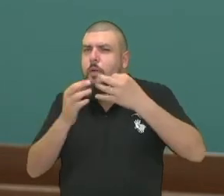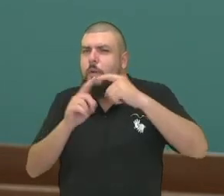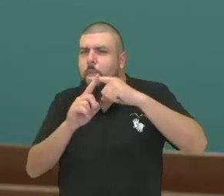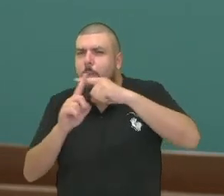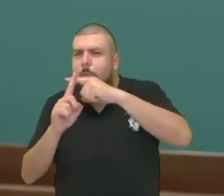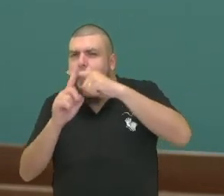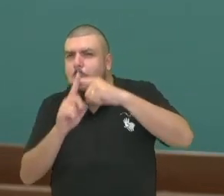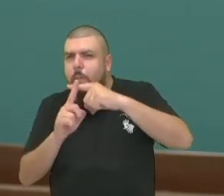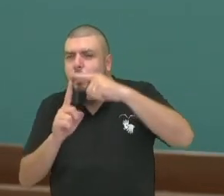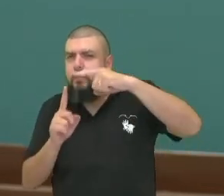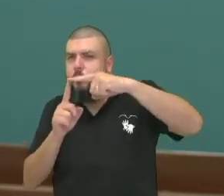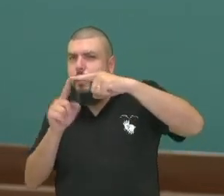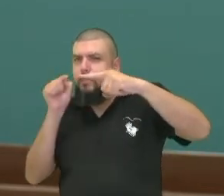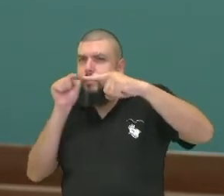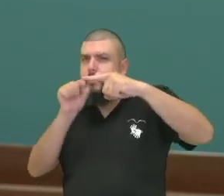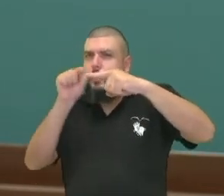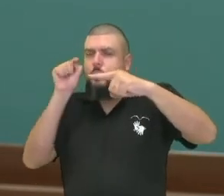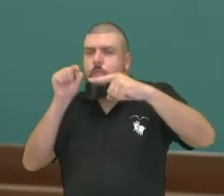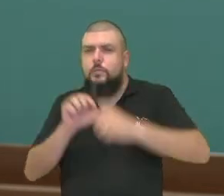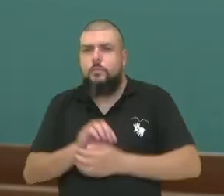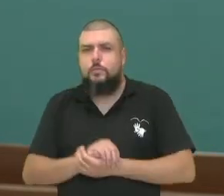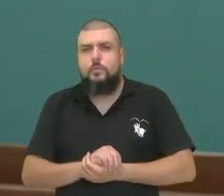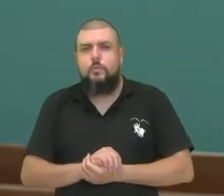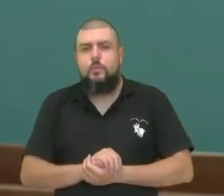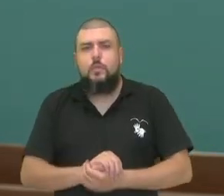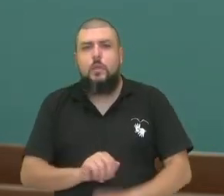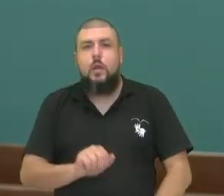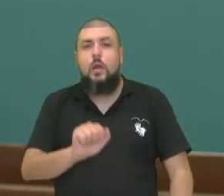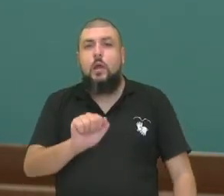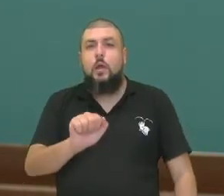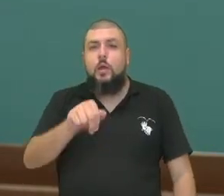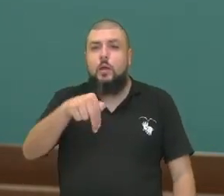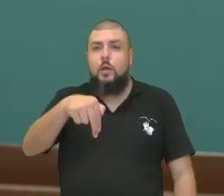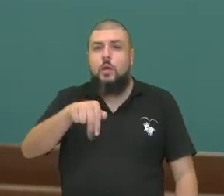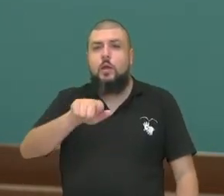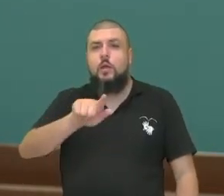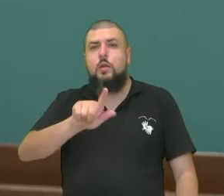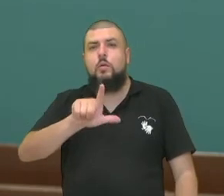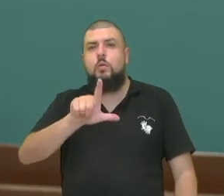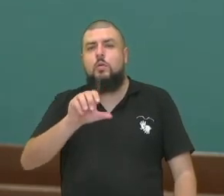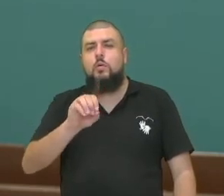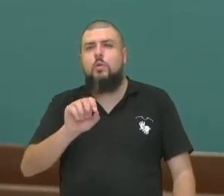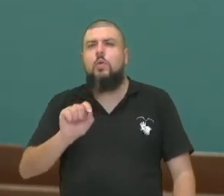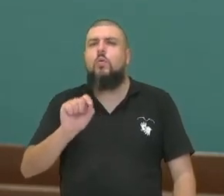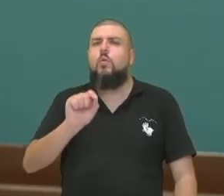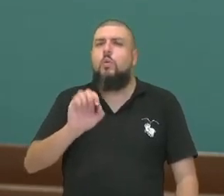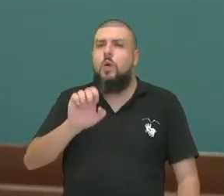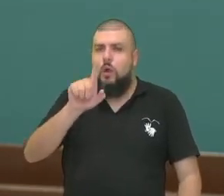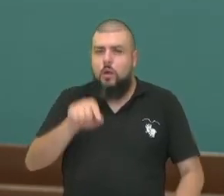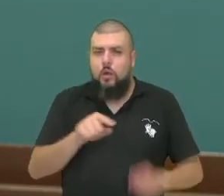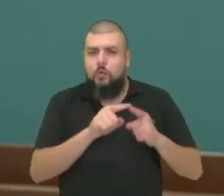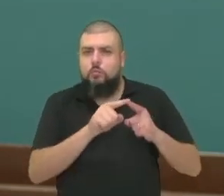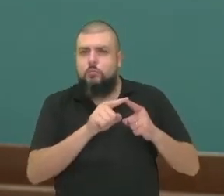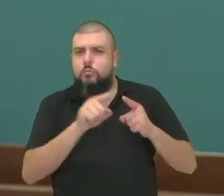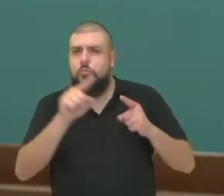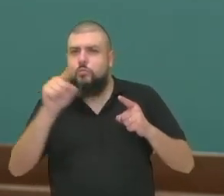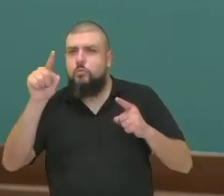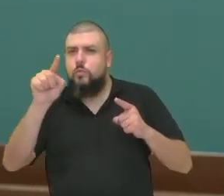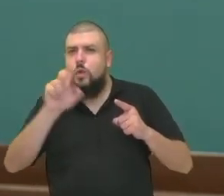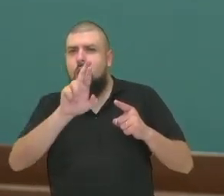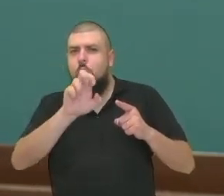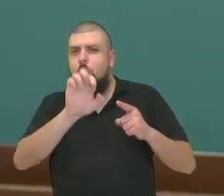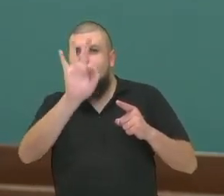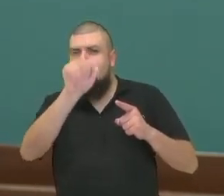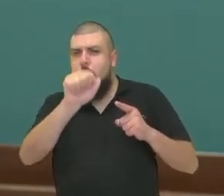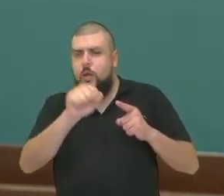o ângulo ele é a medida né de abertura entre dois segmentos de reta isso mesmo nem não existe um